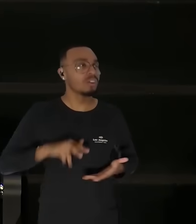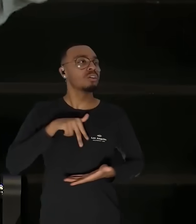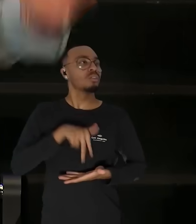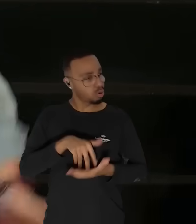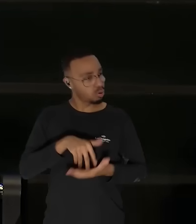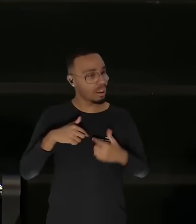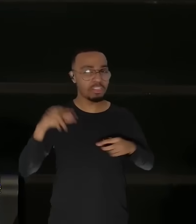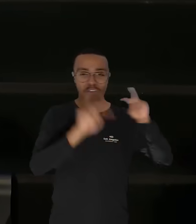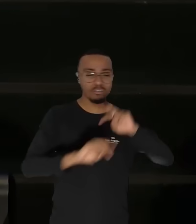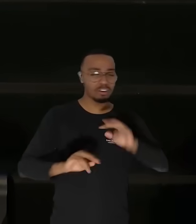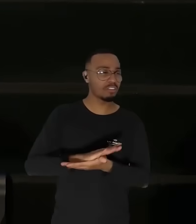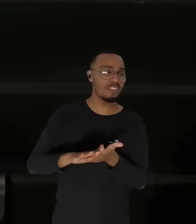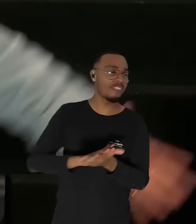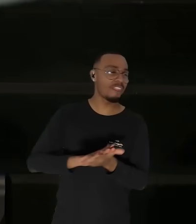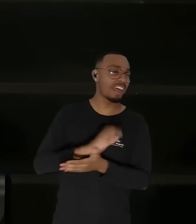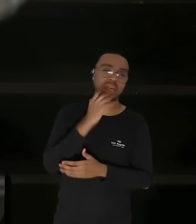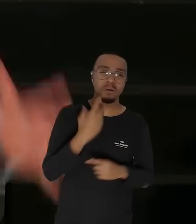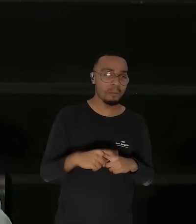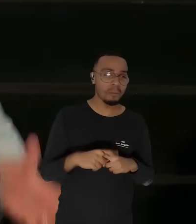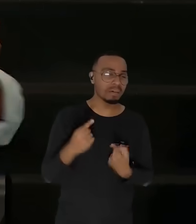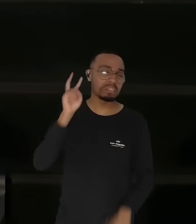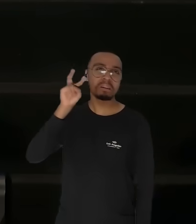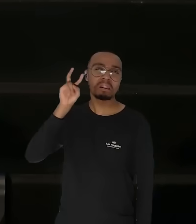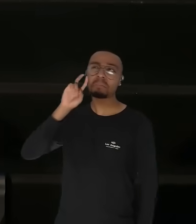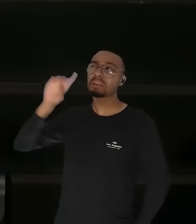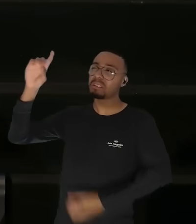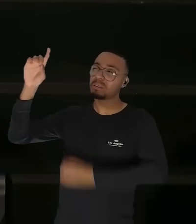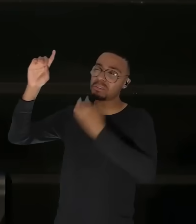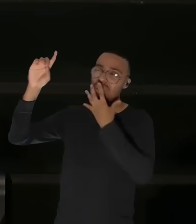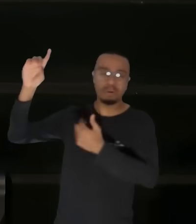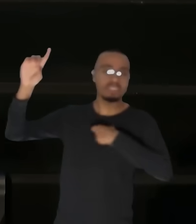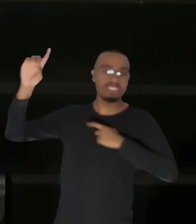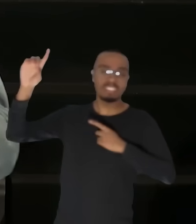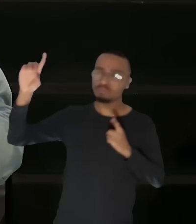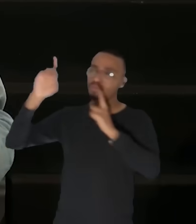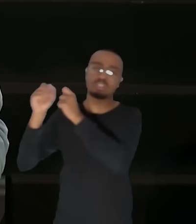ele prometeu que eu vou atravessar, então eu fico com a voz de Deus.